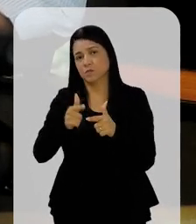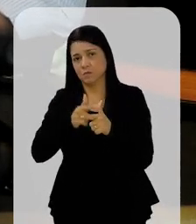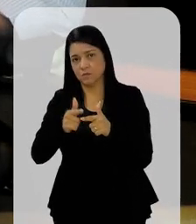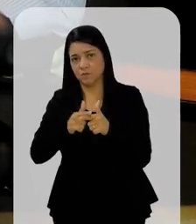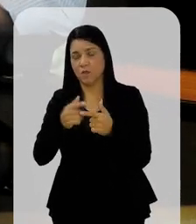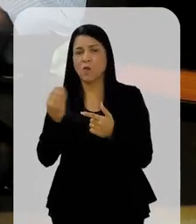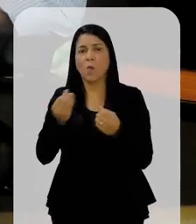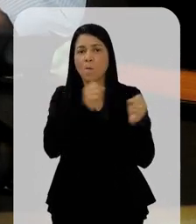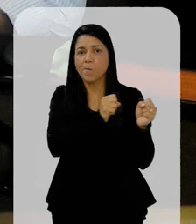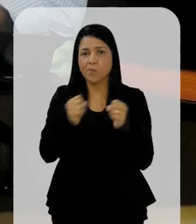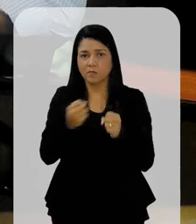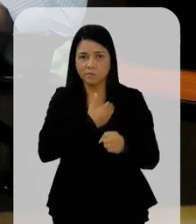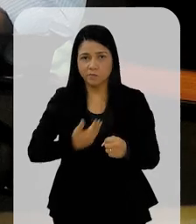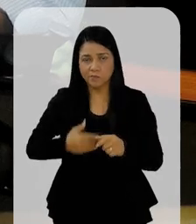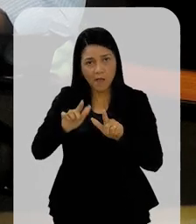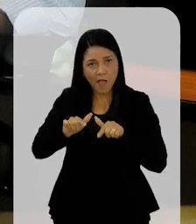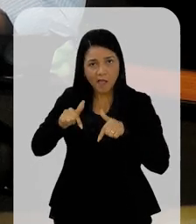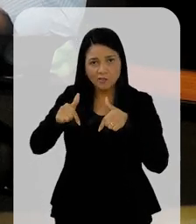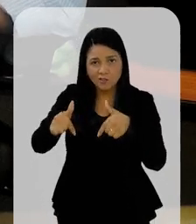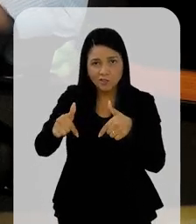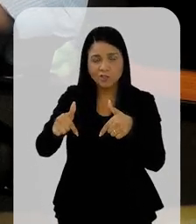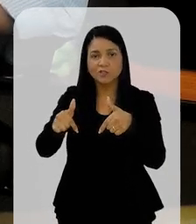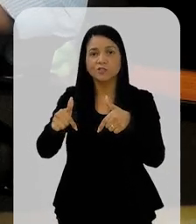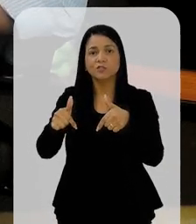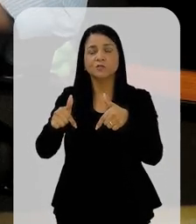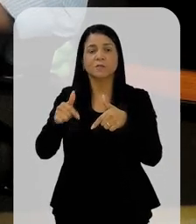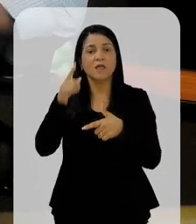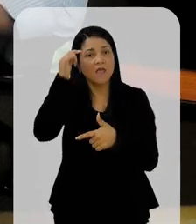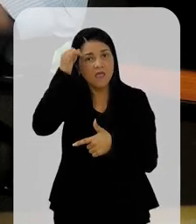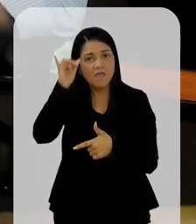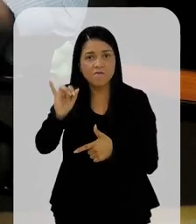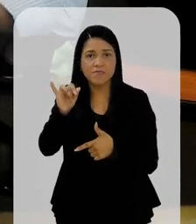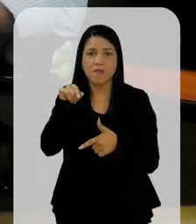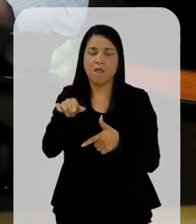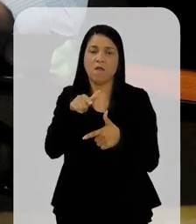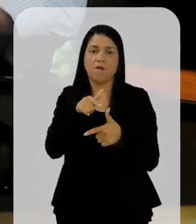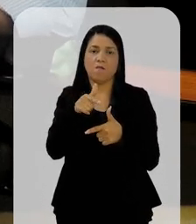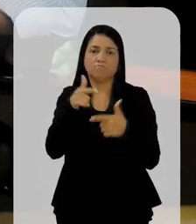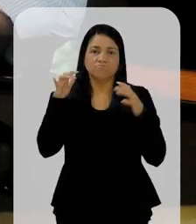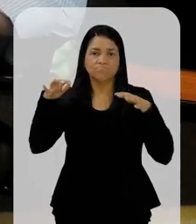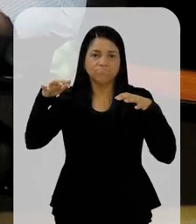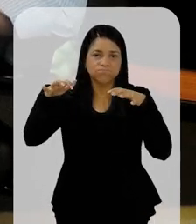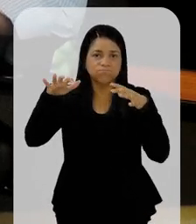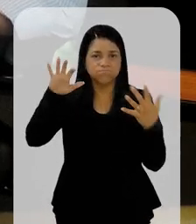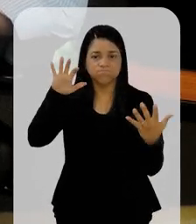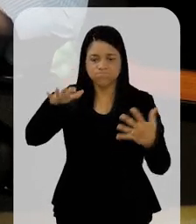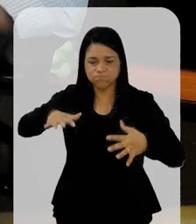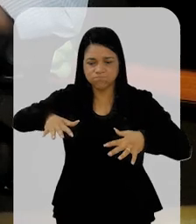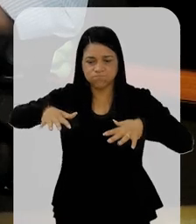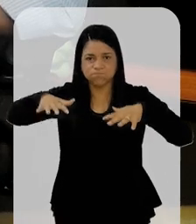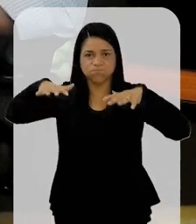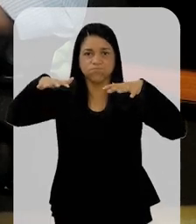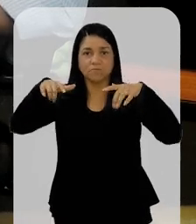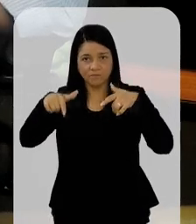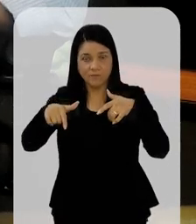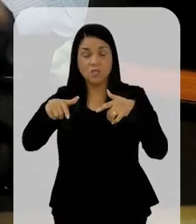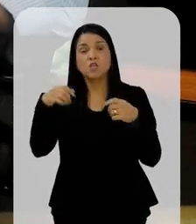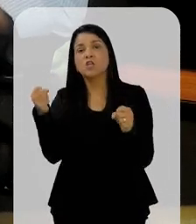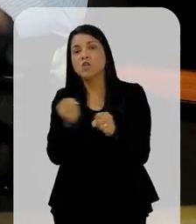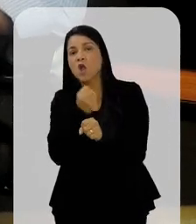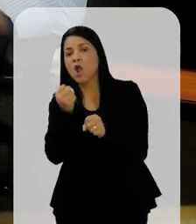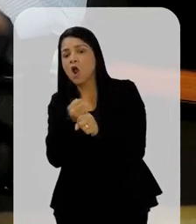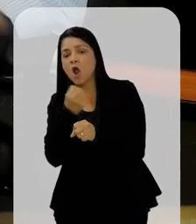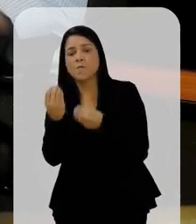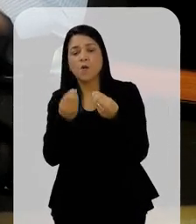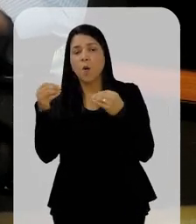Como o poder público pode e deve agir para evitar essa situação e, principalmente, como devem ser pensadas a